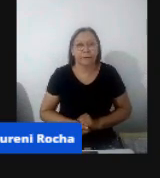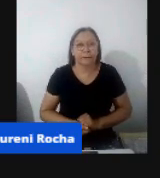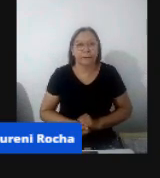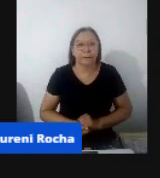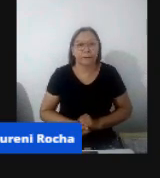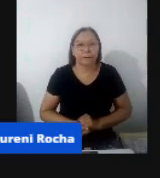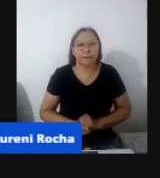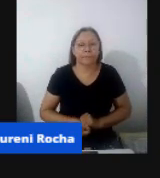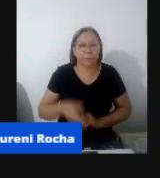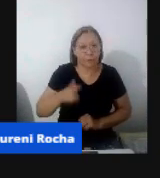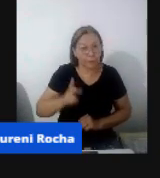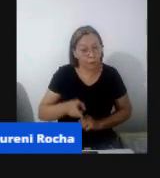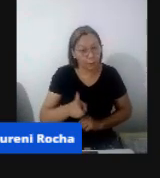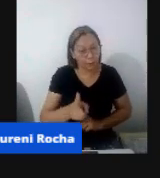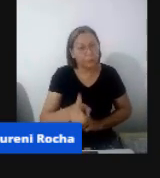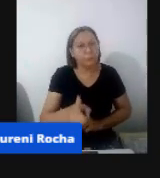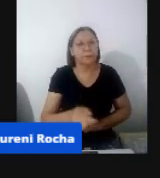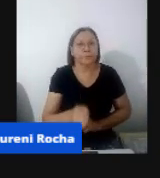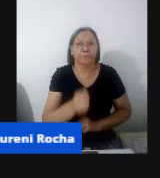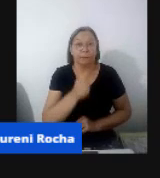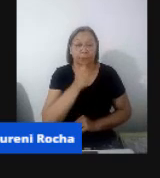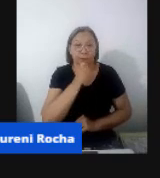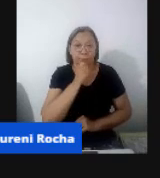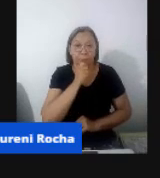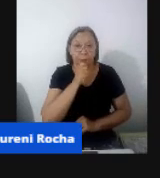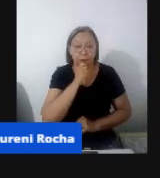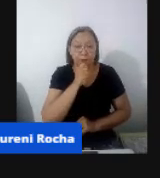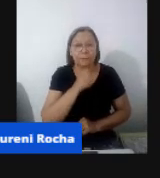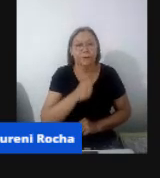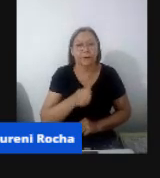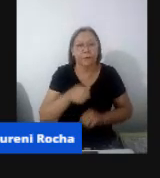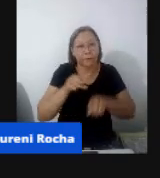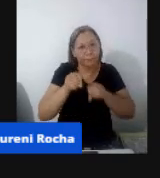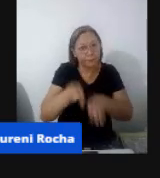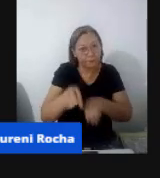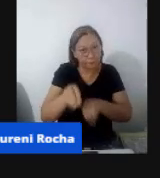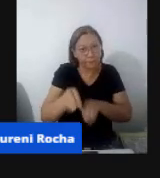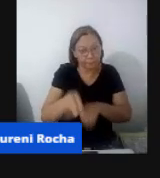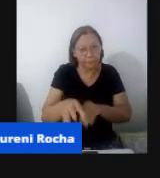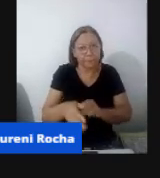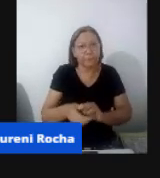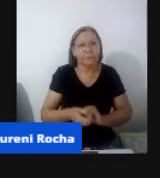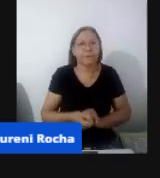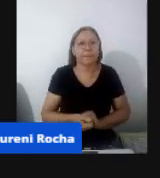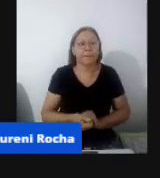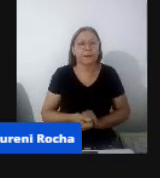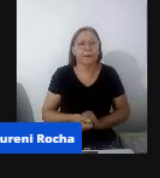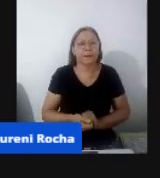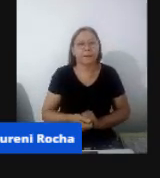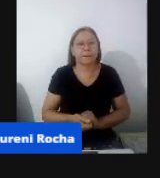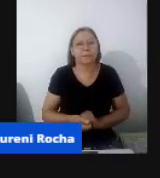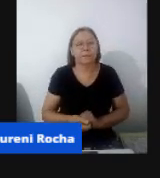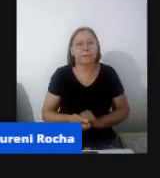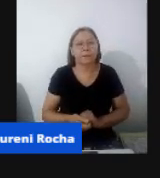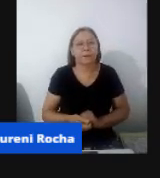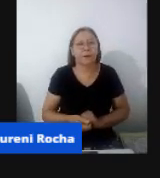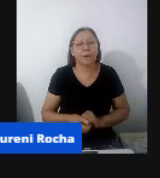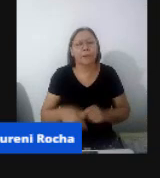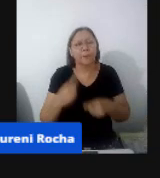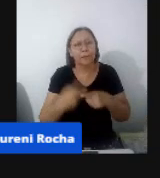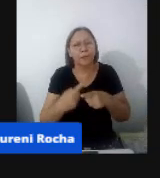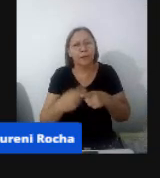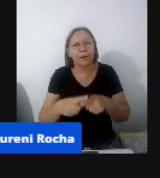E continuando ainda no momento da aula, nós temos que observar por que eu fui tão enfático e chamei tanta atenção da